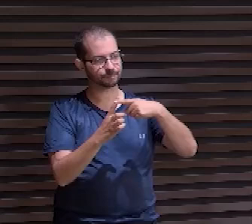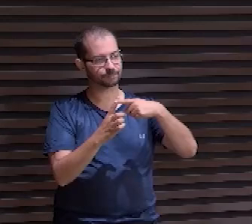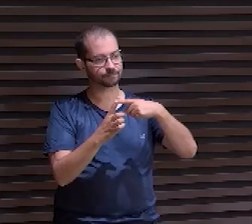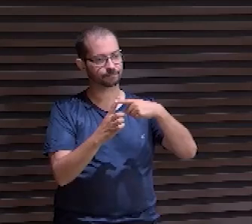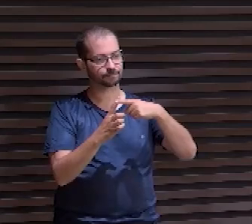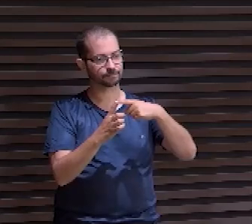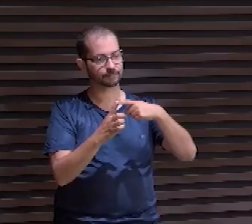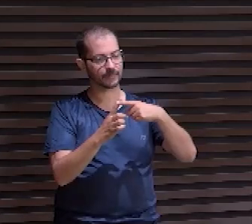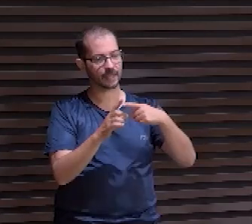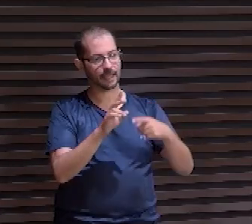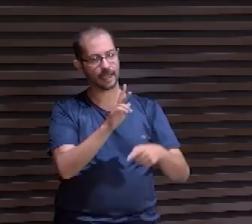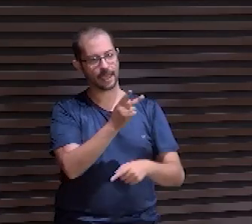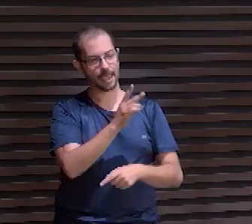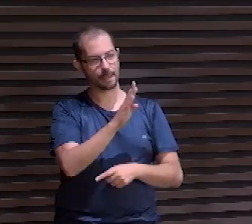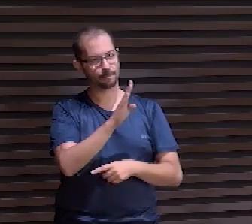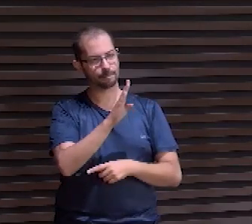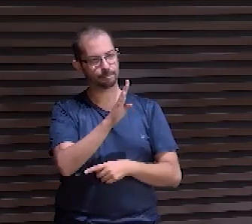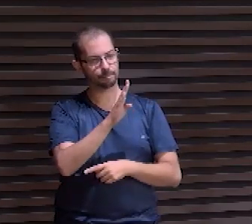hebraica.